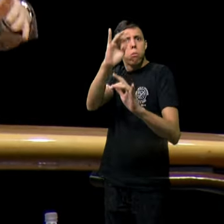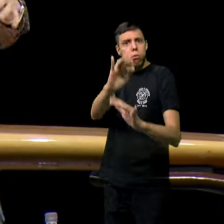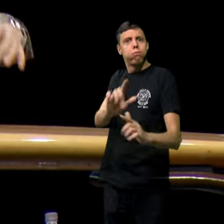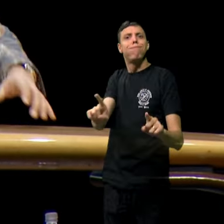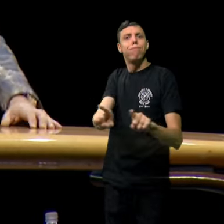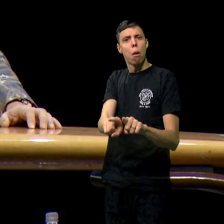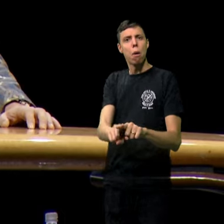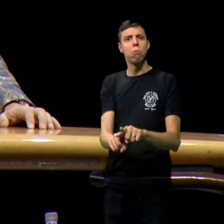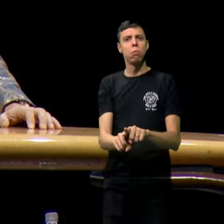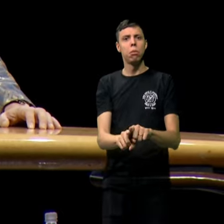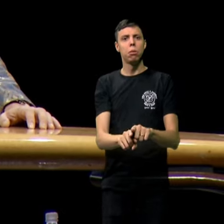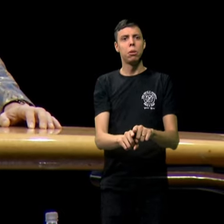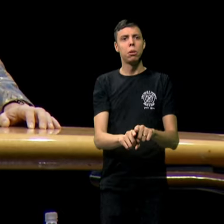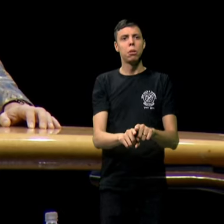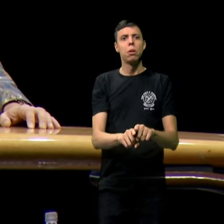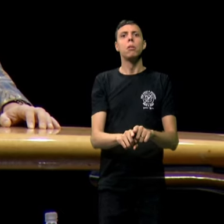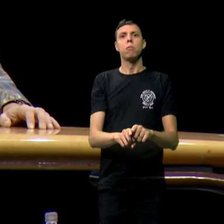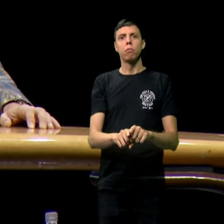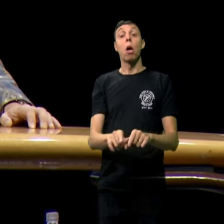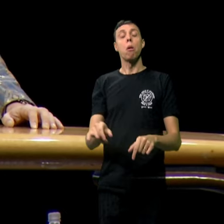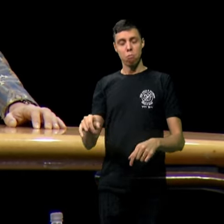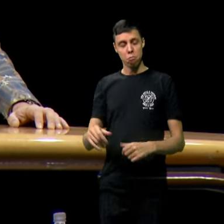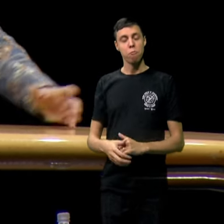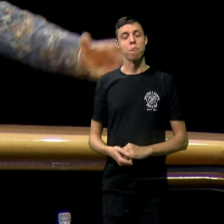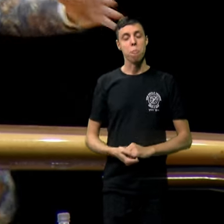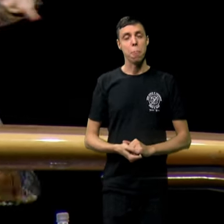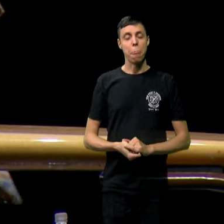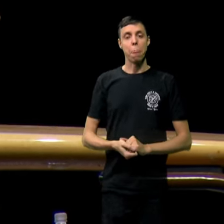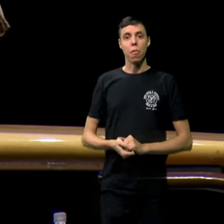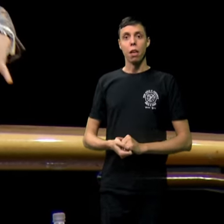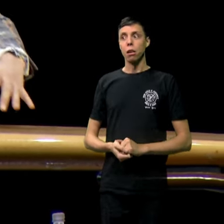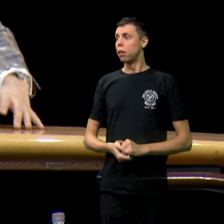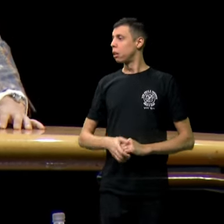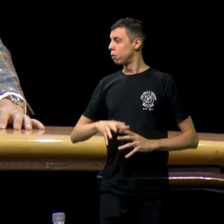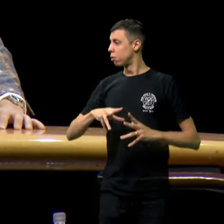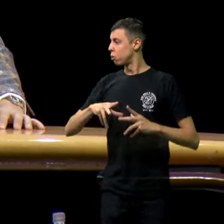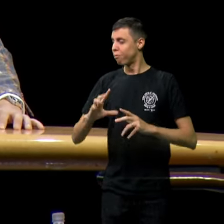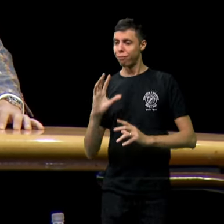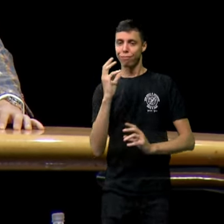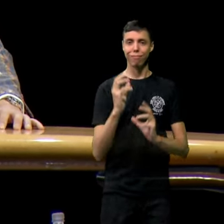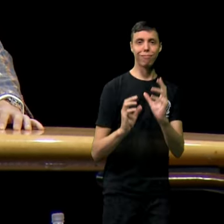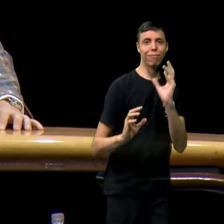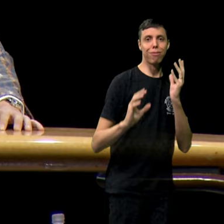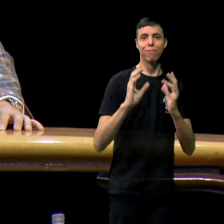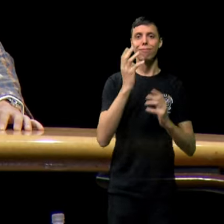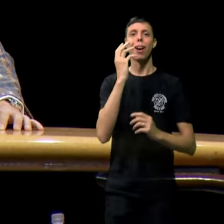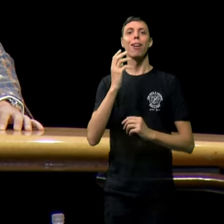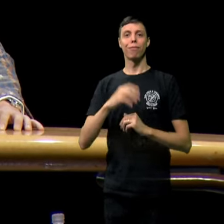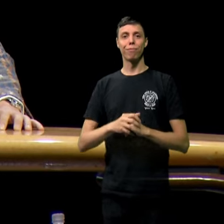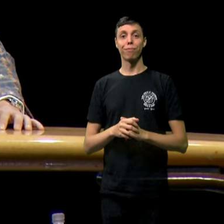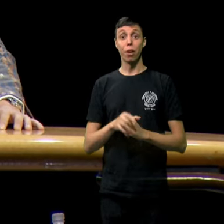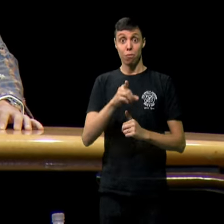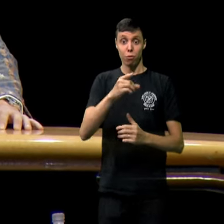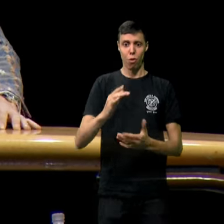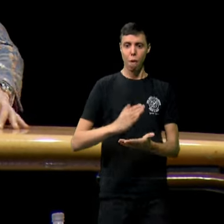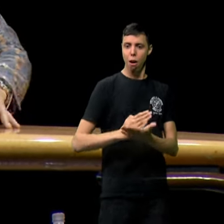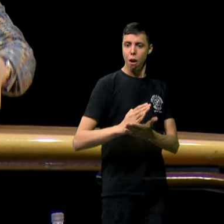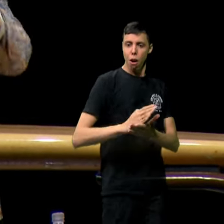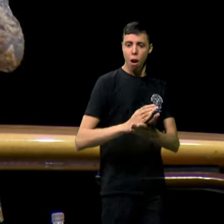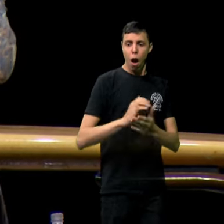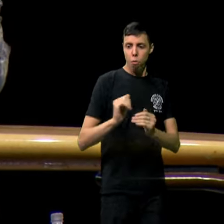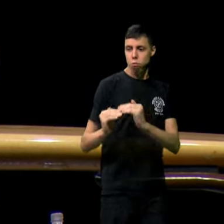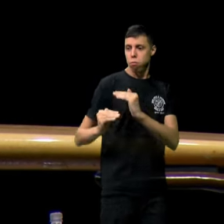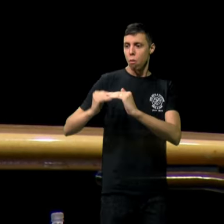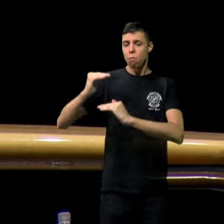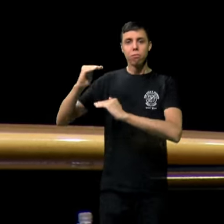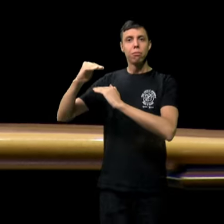Para que você se ponha num lugar certo. E tudo flua. Para te tornar grande. Tudo